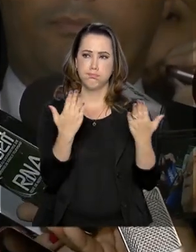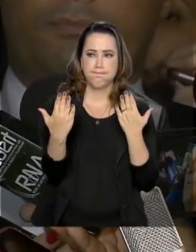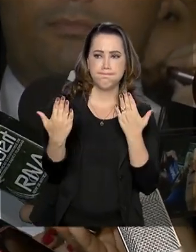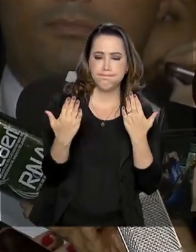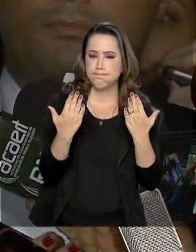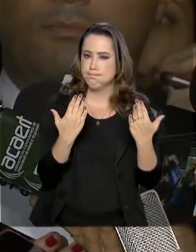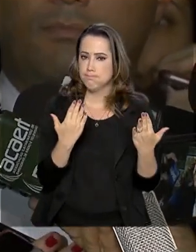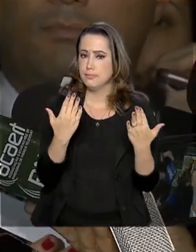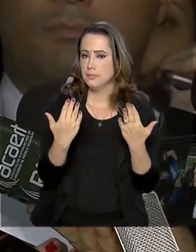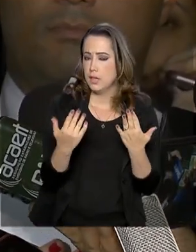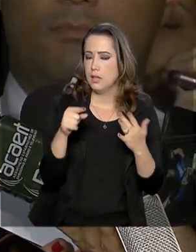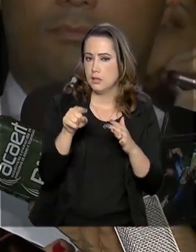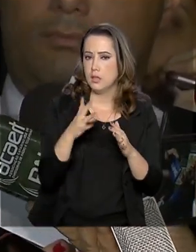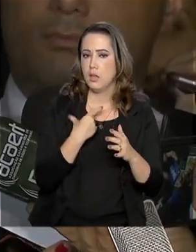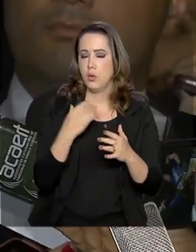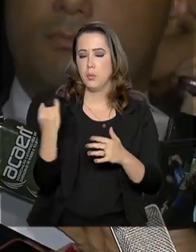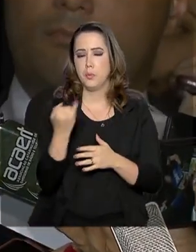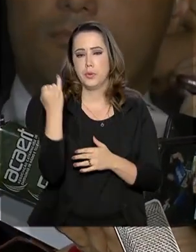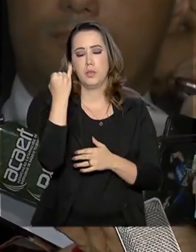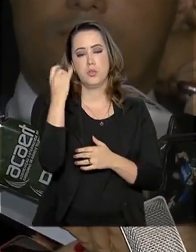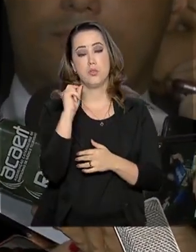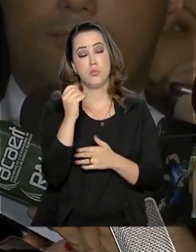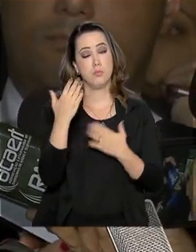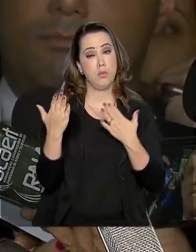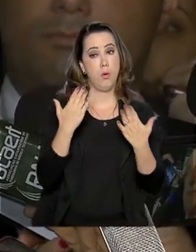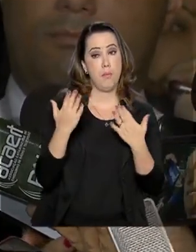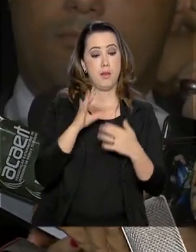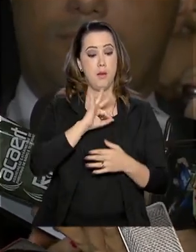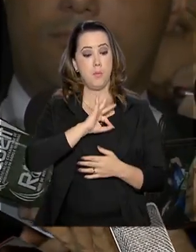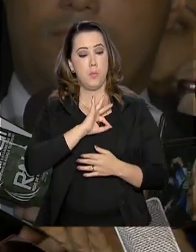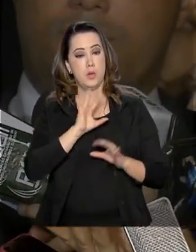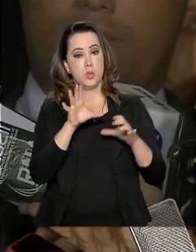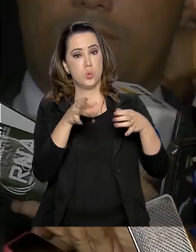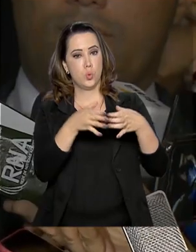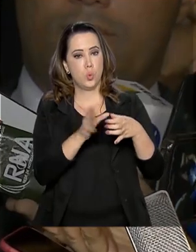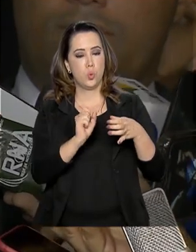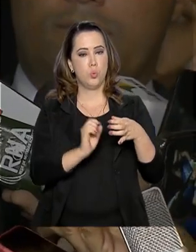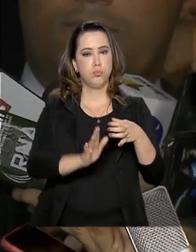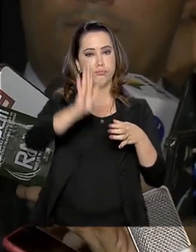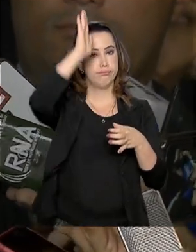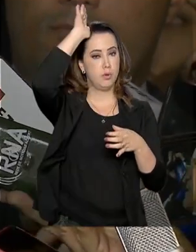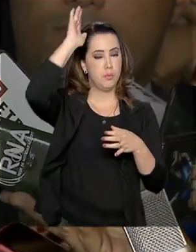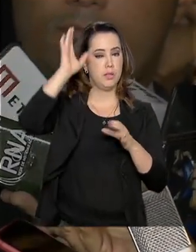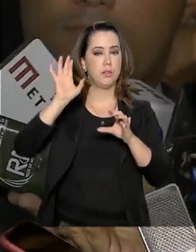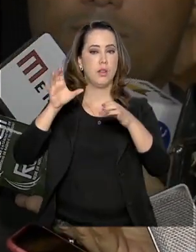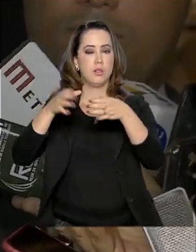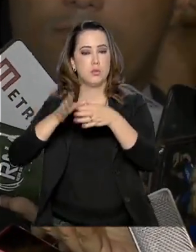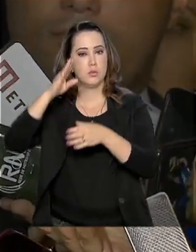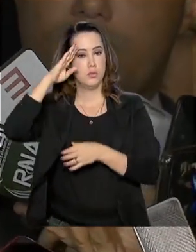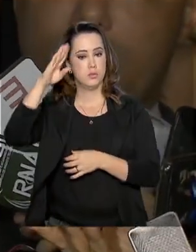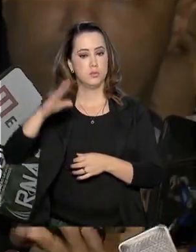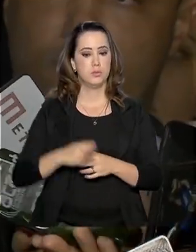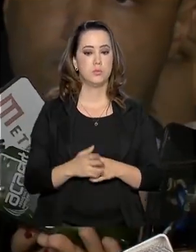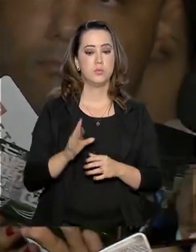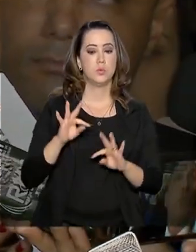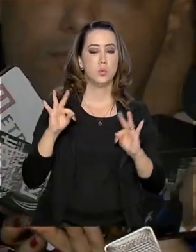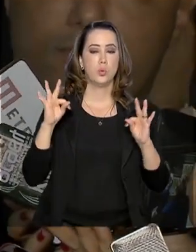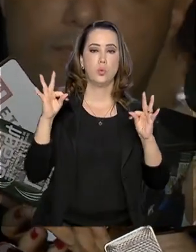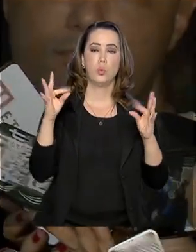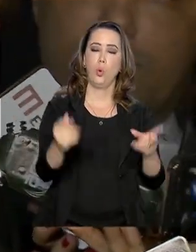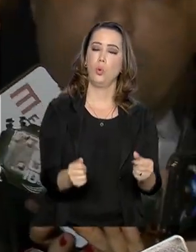Então, tem um destaque que vai fazer com que as polícias militares, os bombeiros militares, os oficiais de justiça, ministro, vão